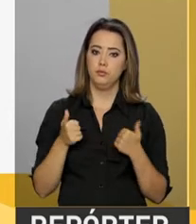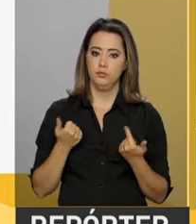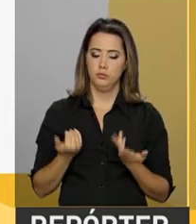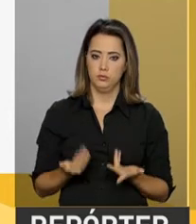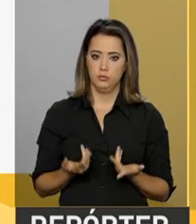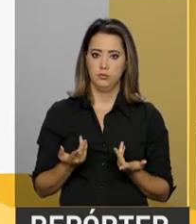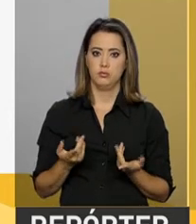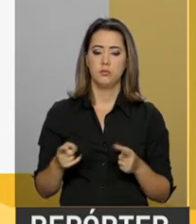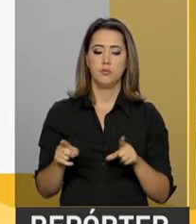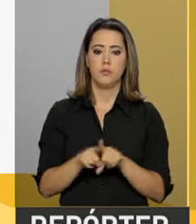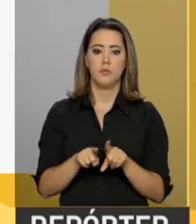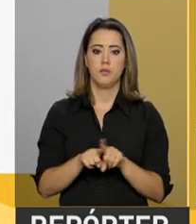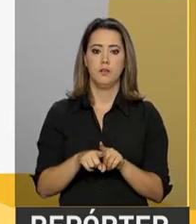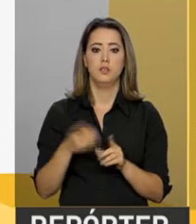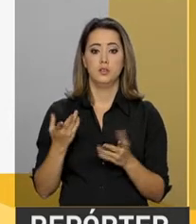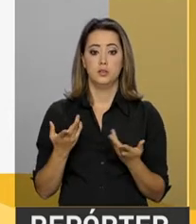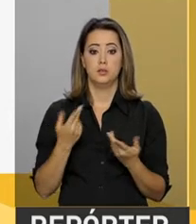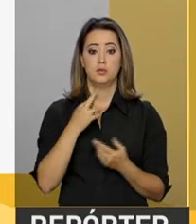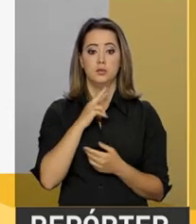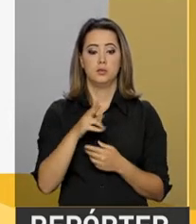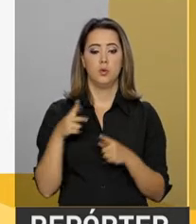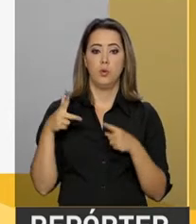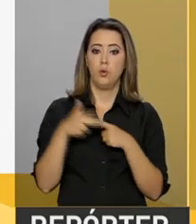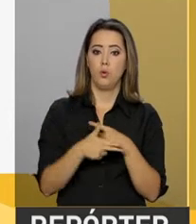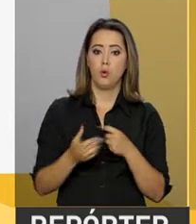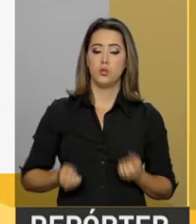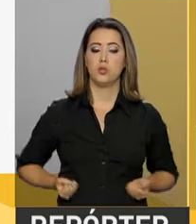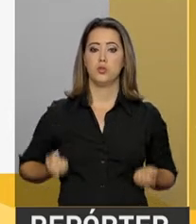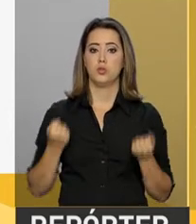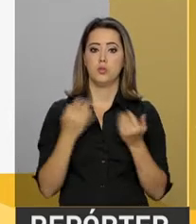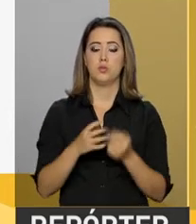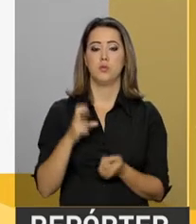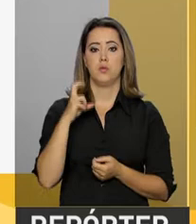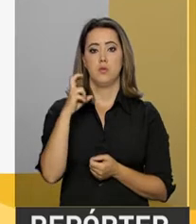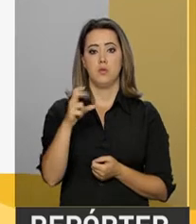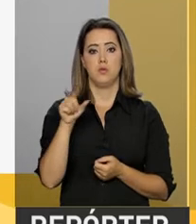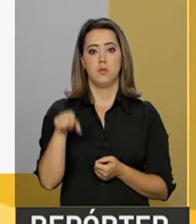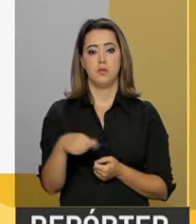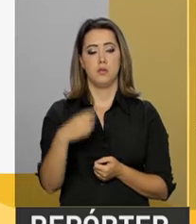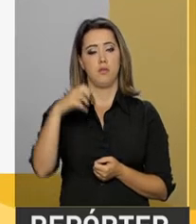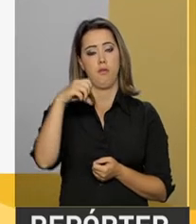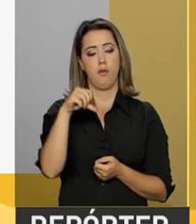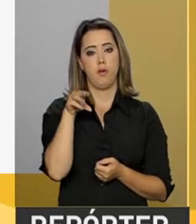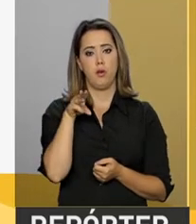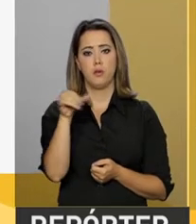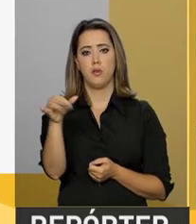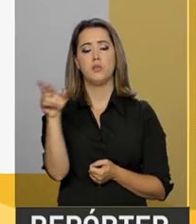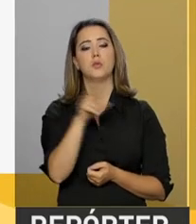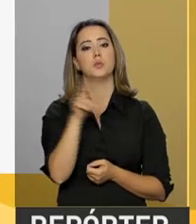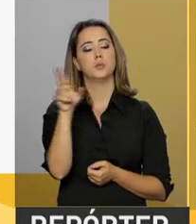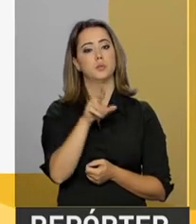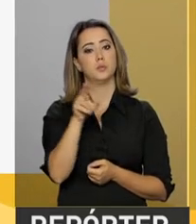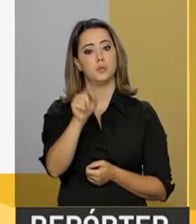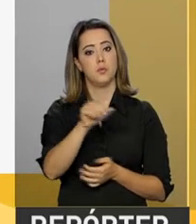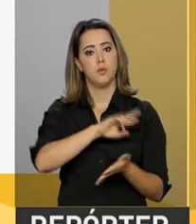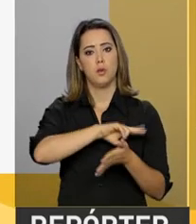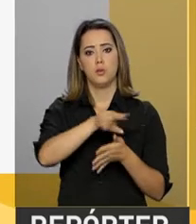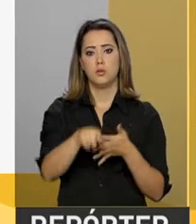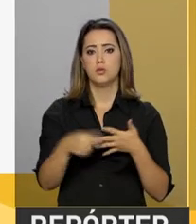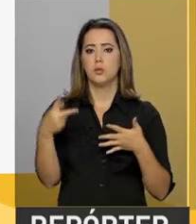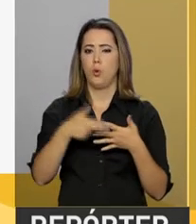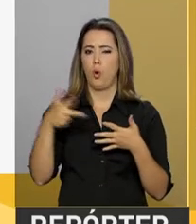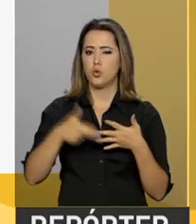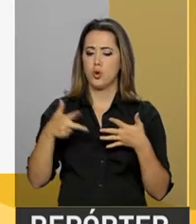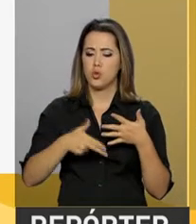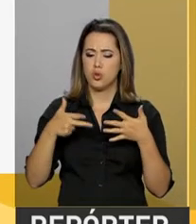parte da solução foi um corte de gastos de 5.9 bilhões de reais e muitos outros como esse